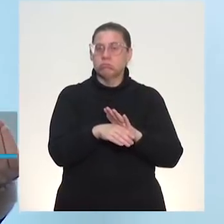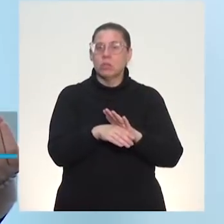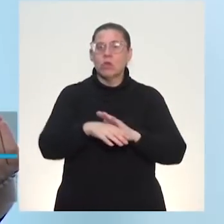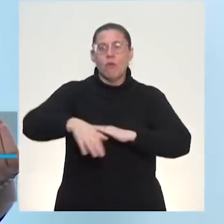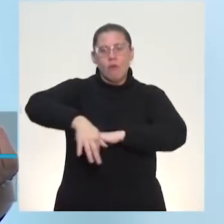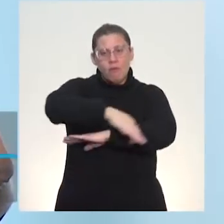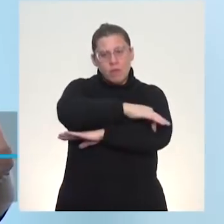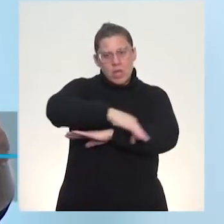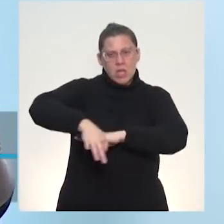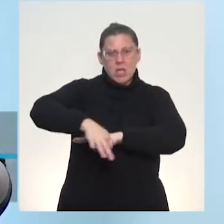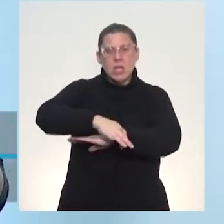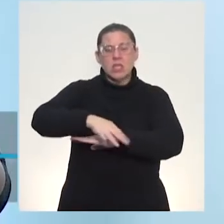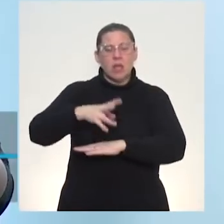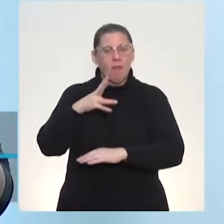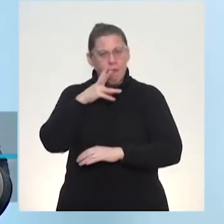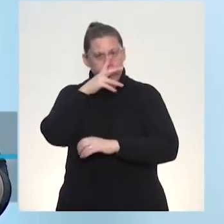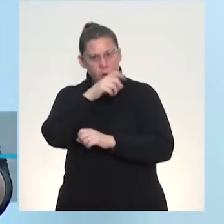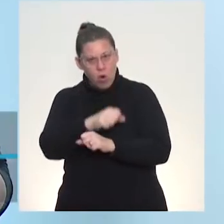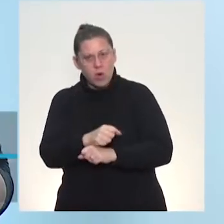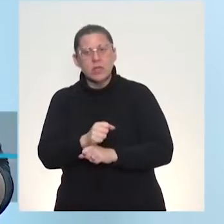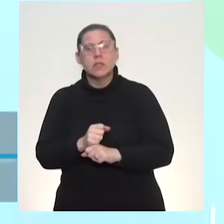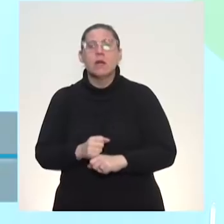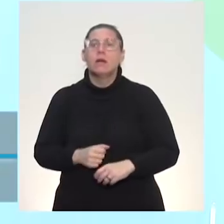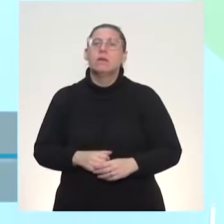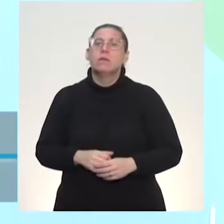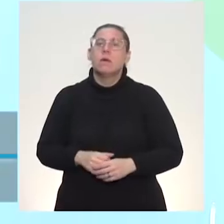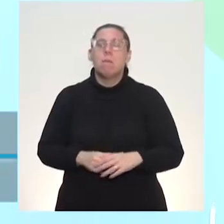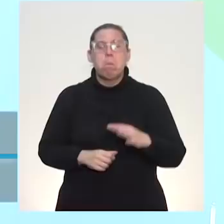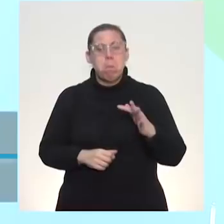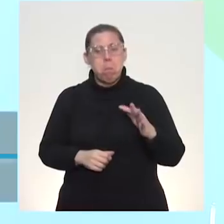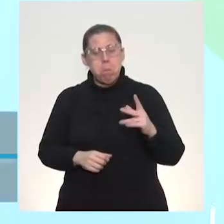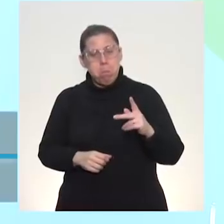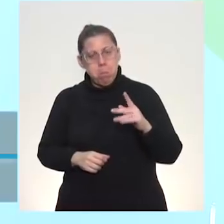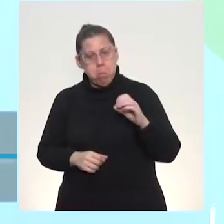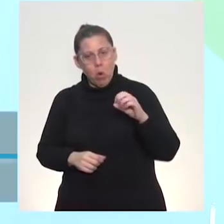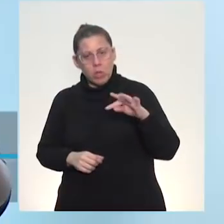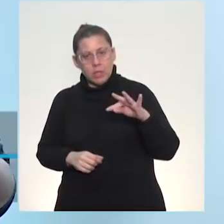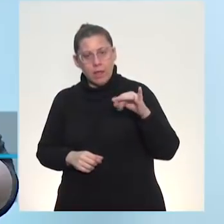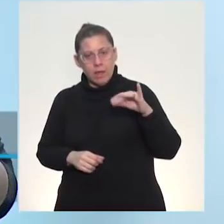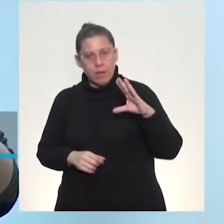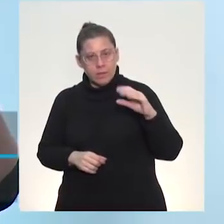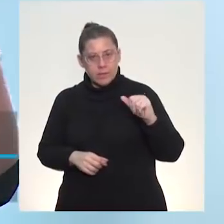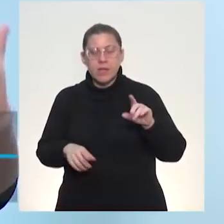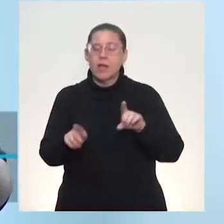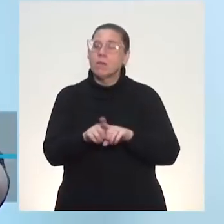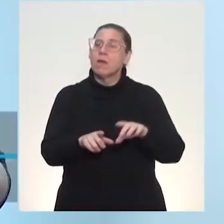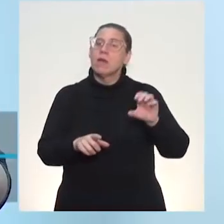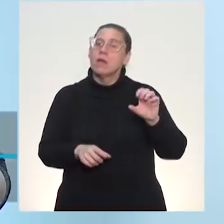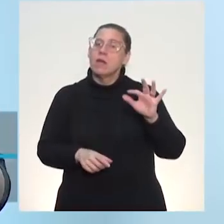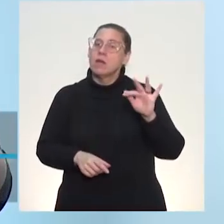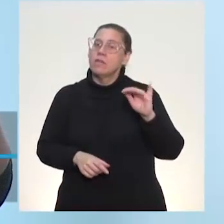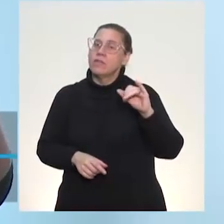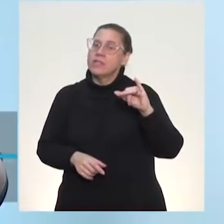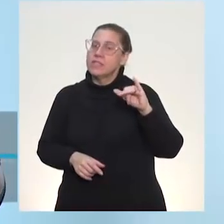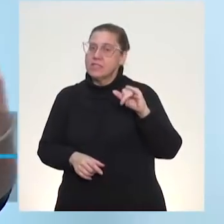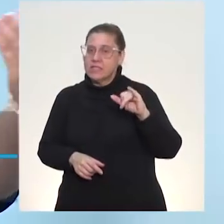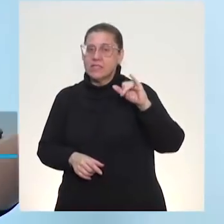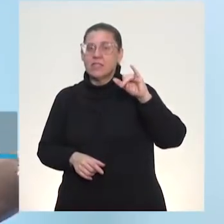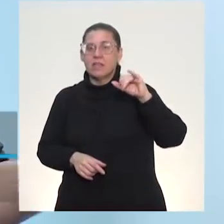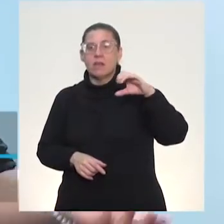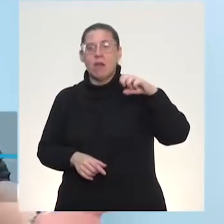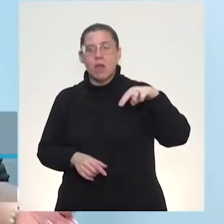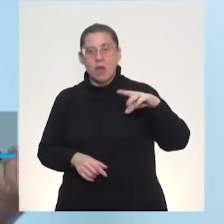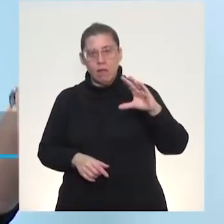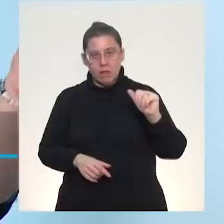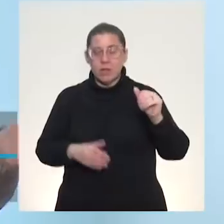potência, vocês ensinaram, né, na Isso, aula. eficiência e potência, né? Potência, tudo. Então, hoje a gente vai ficar mais na parte de